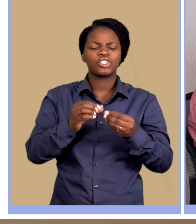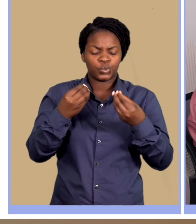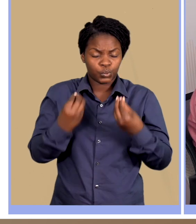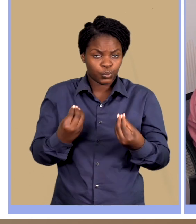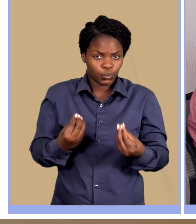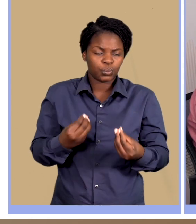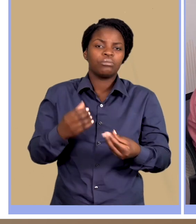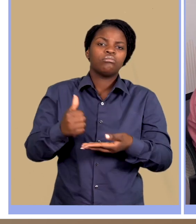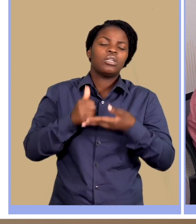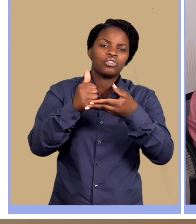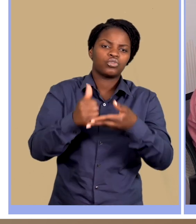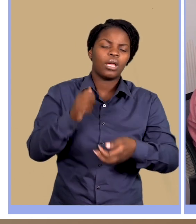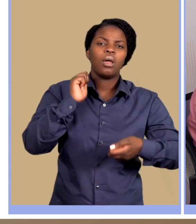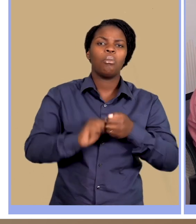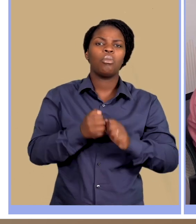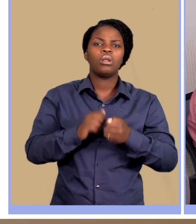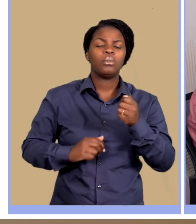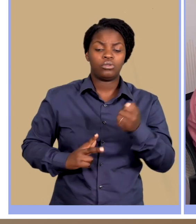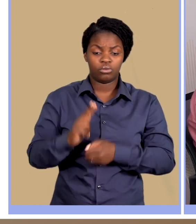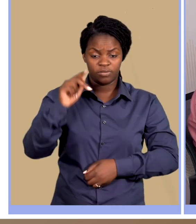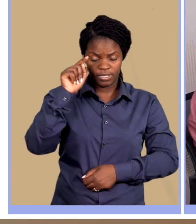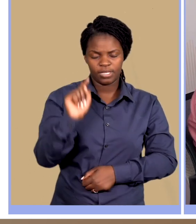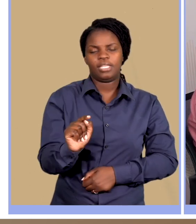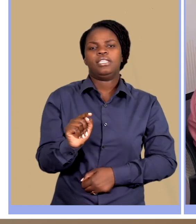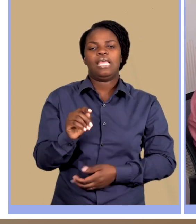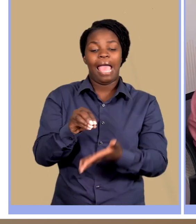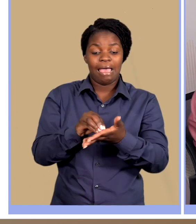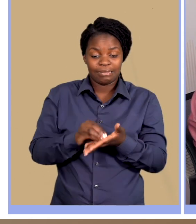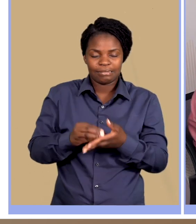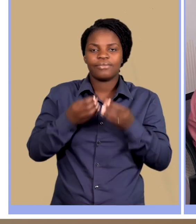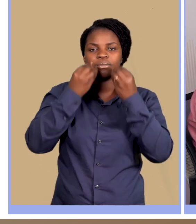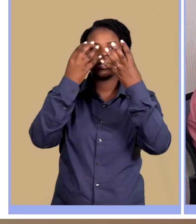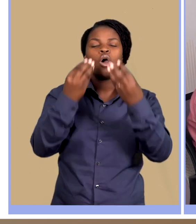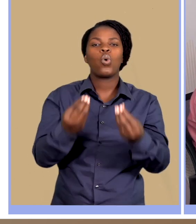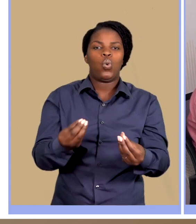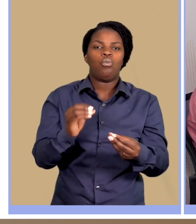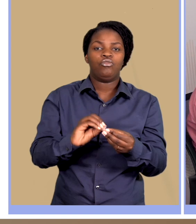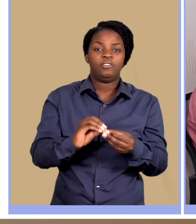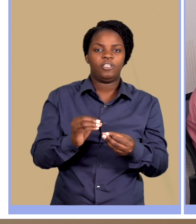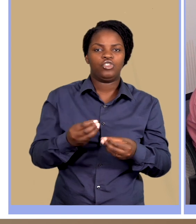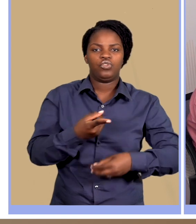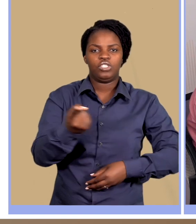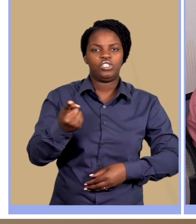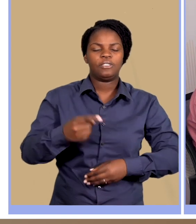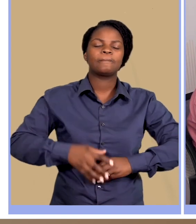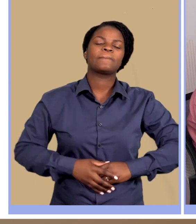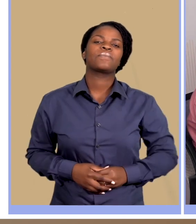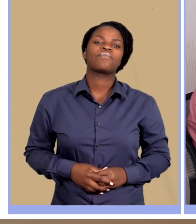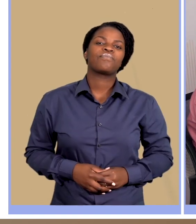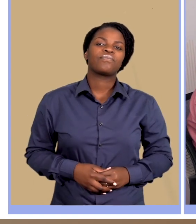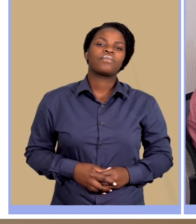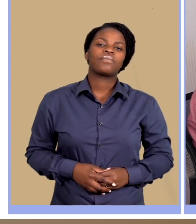tem trazido esse acesso à informação a essas pessoas? Olhando a todas as camadas sociais, né? Certo,